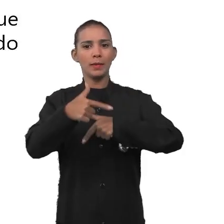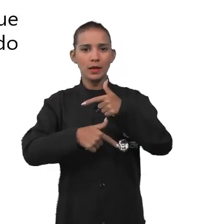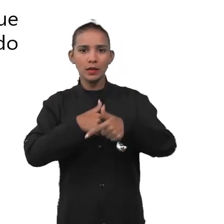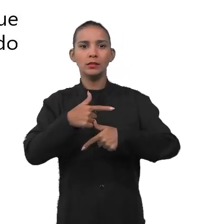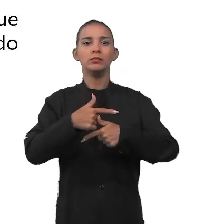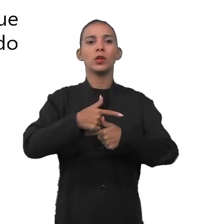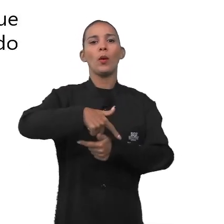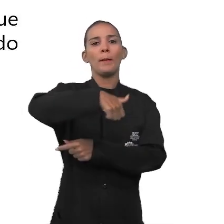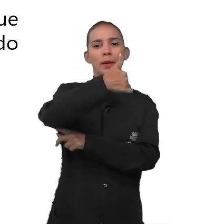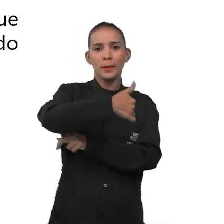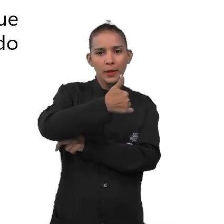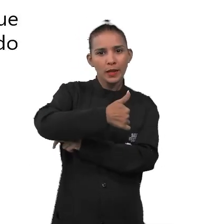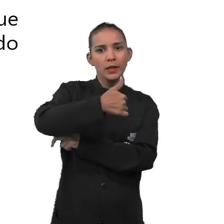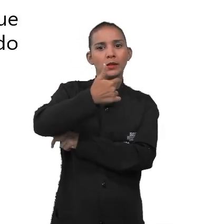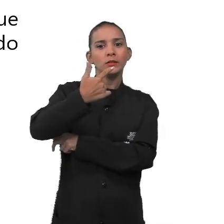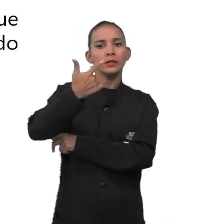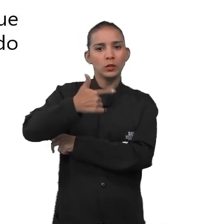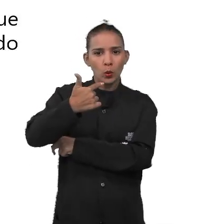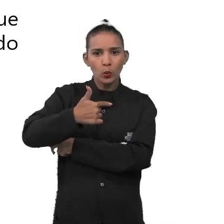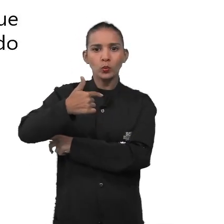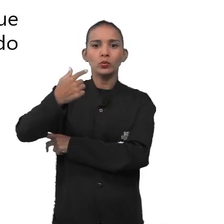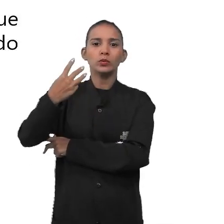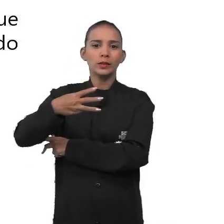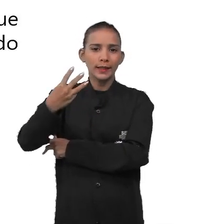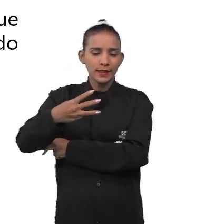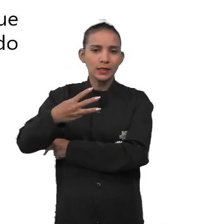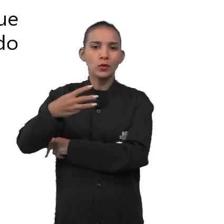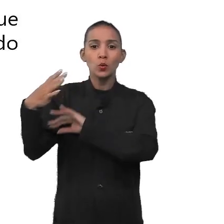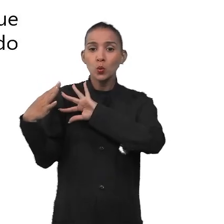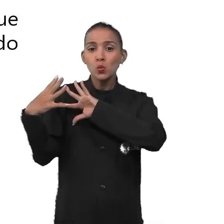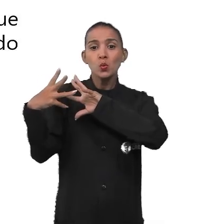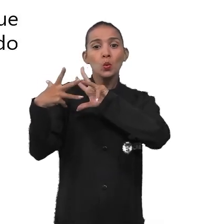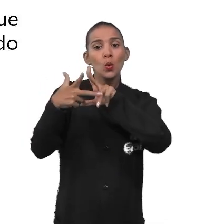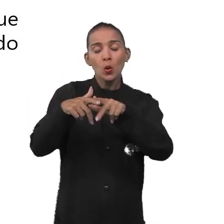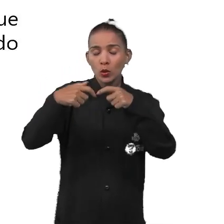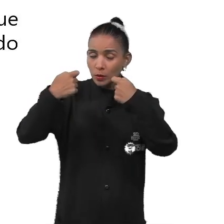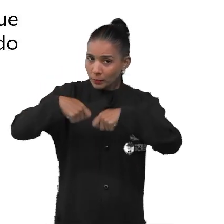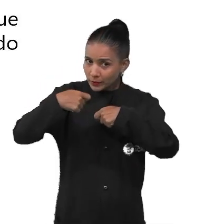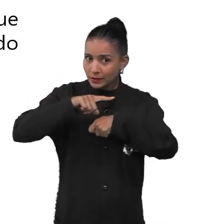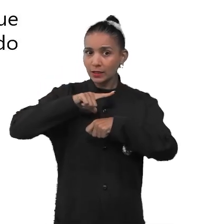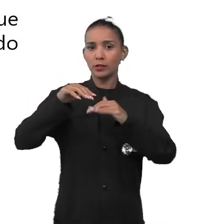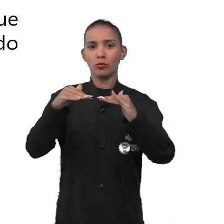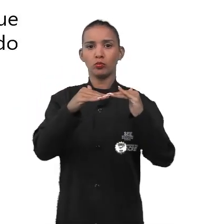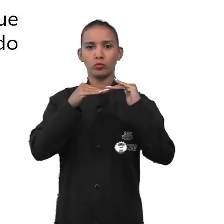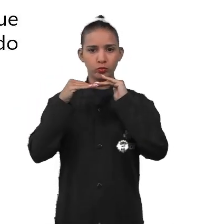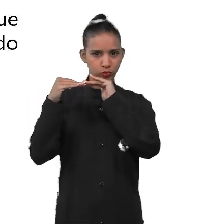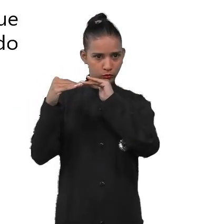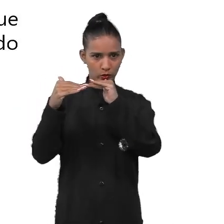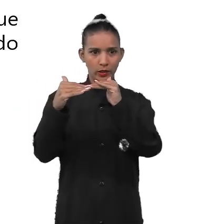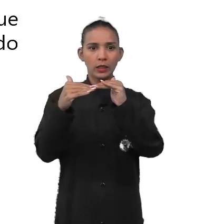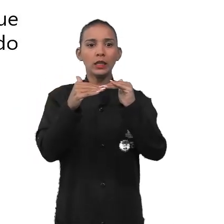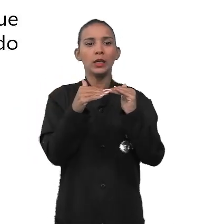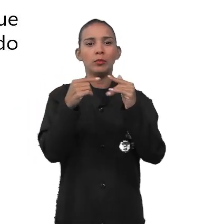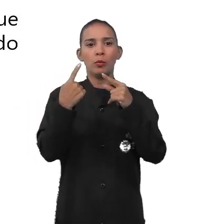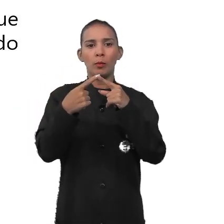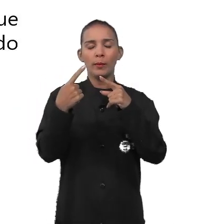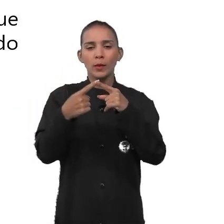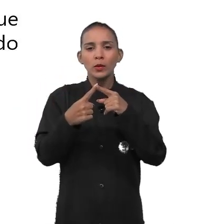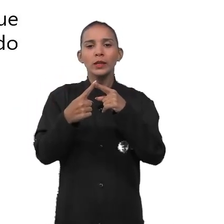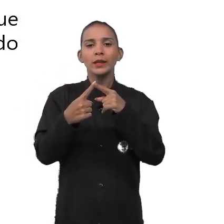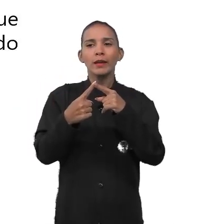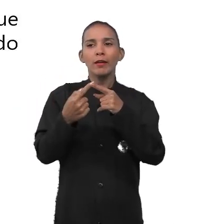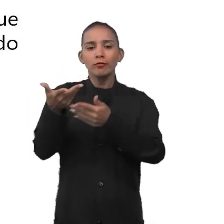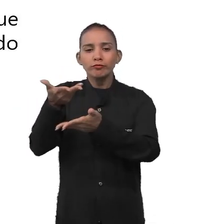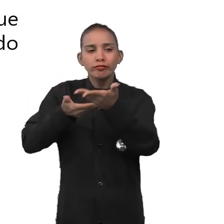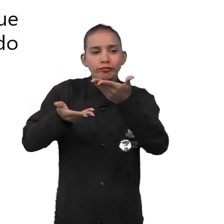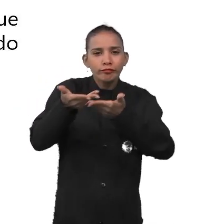o secundário e o terciário. Esses devem possuir um relativo equilíbrio entre eles, sendo que os setores